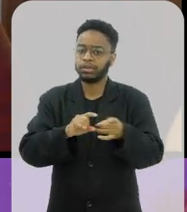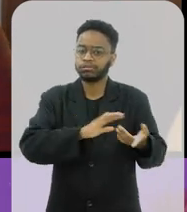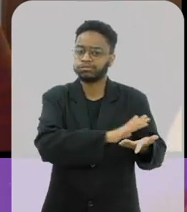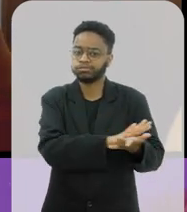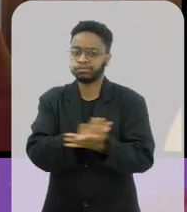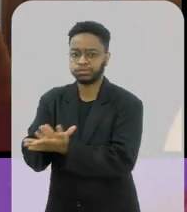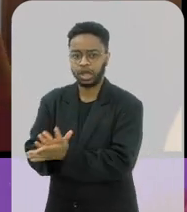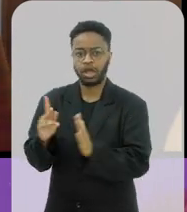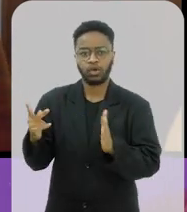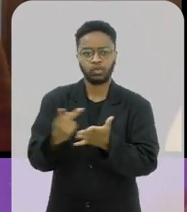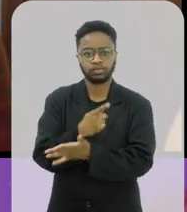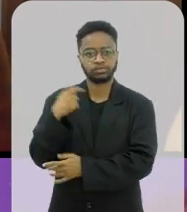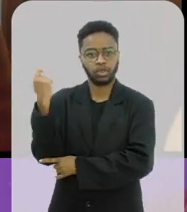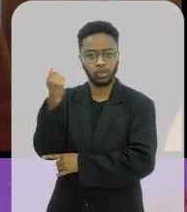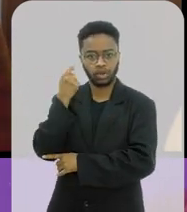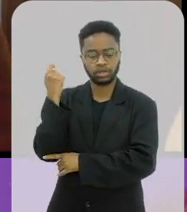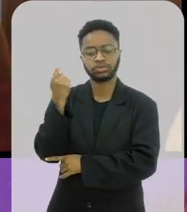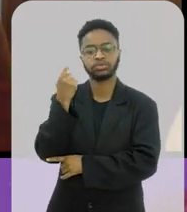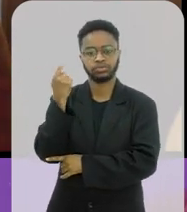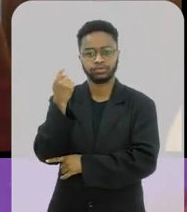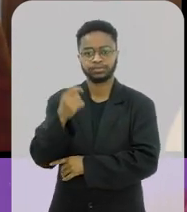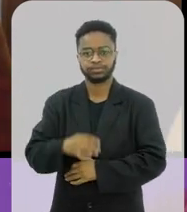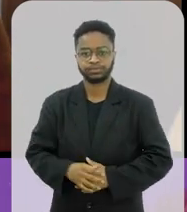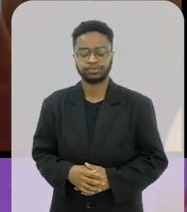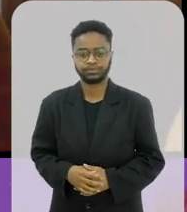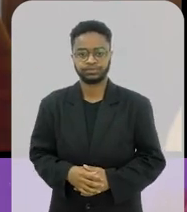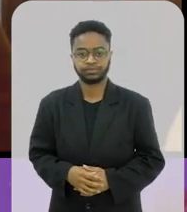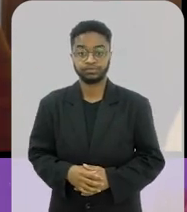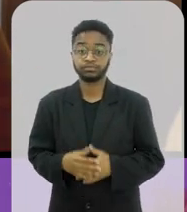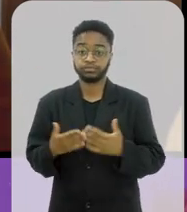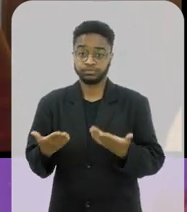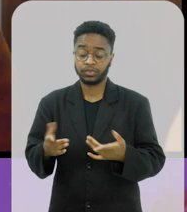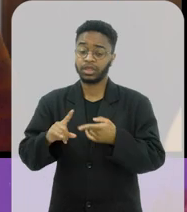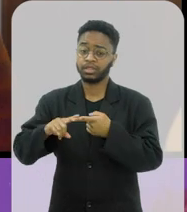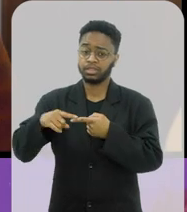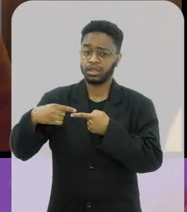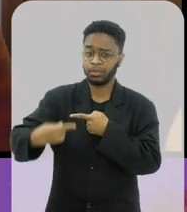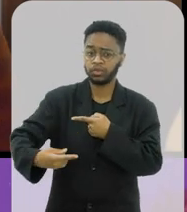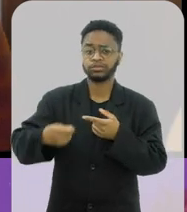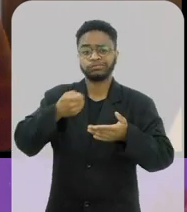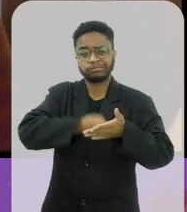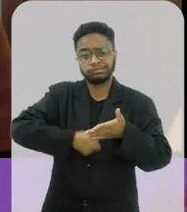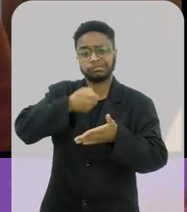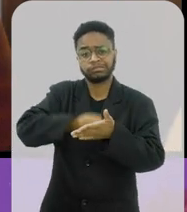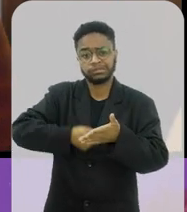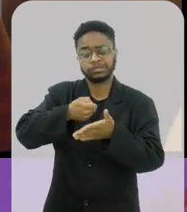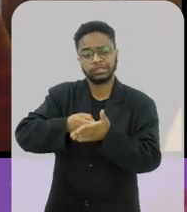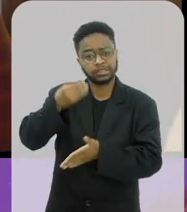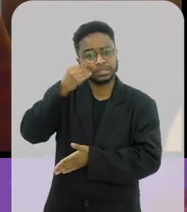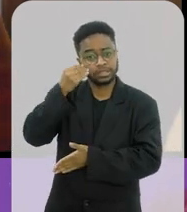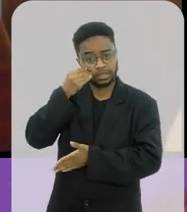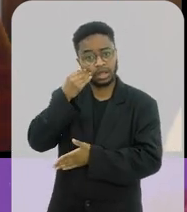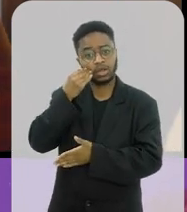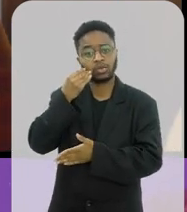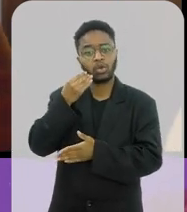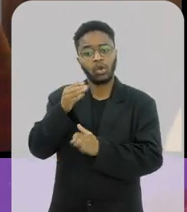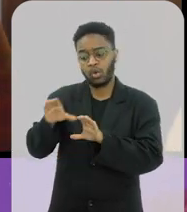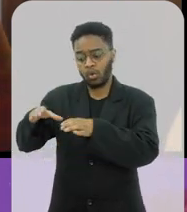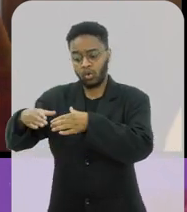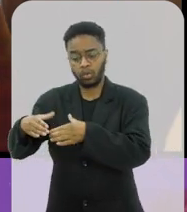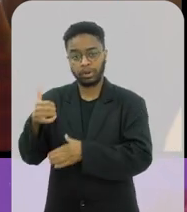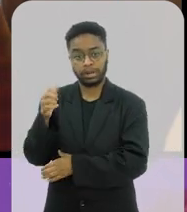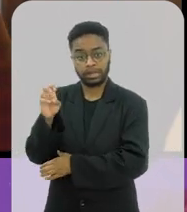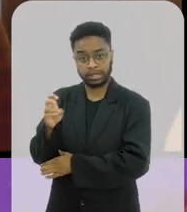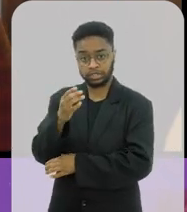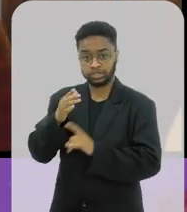tragédia que o Rio Grande do Sul tem vivido. Depois de muita insistência, a CBF atendeu ao pedido de